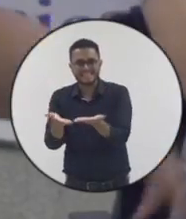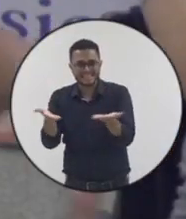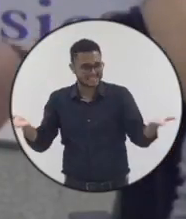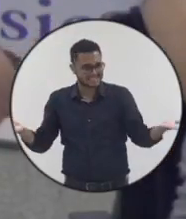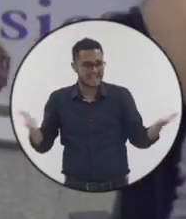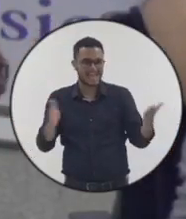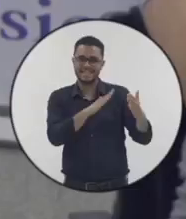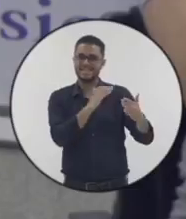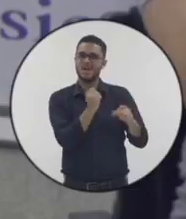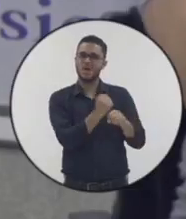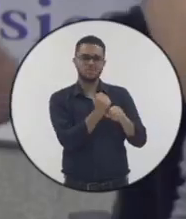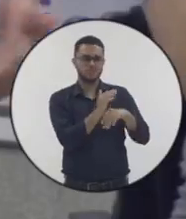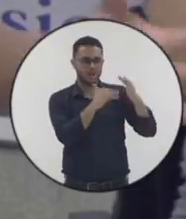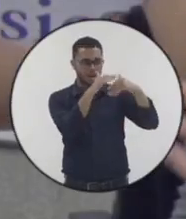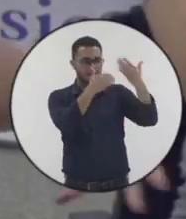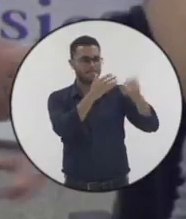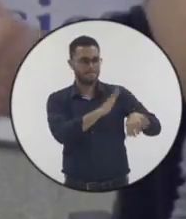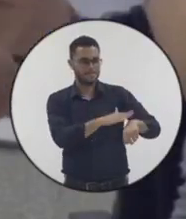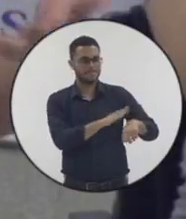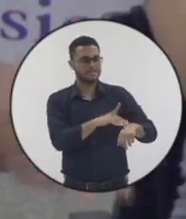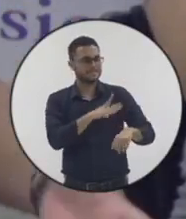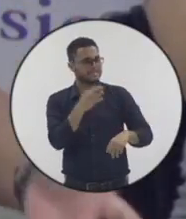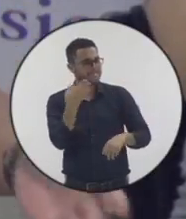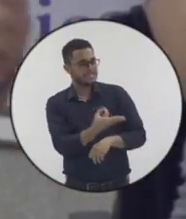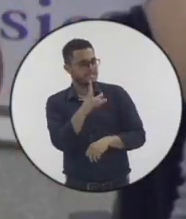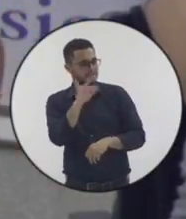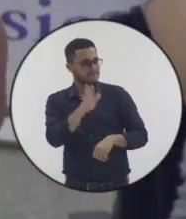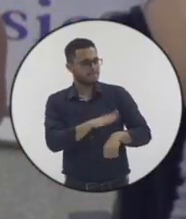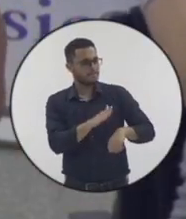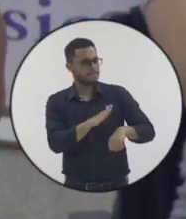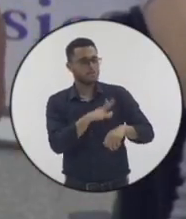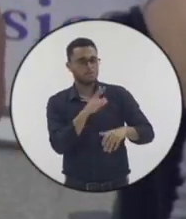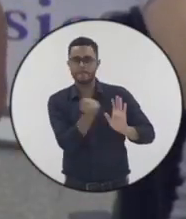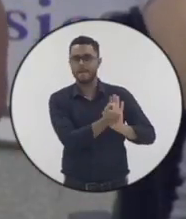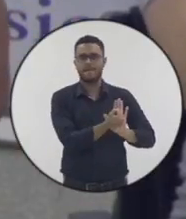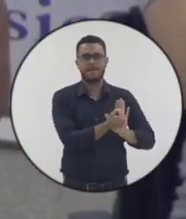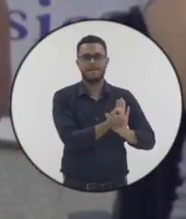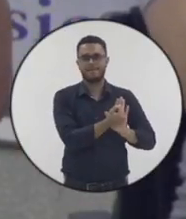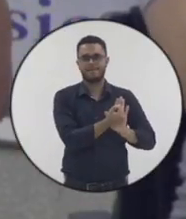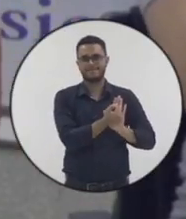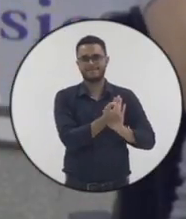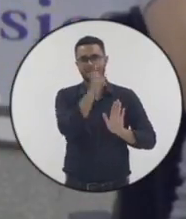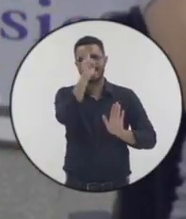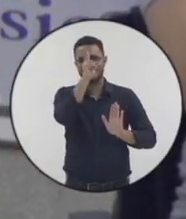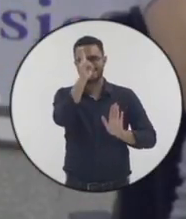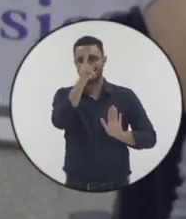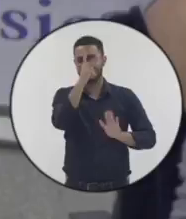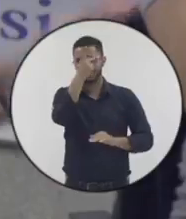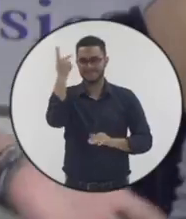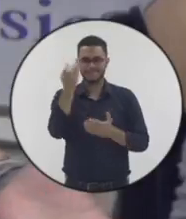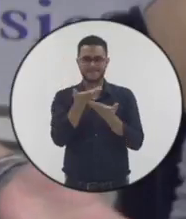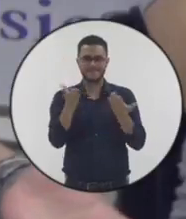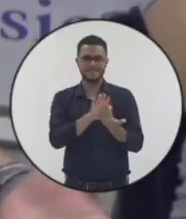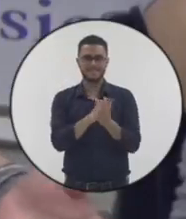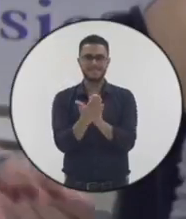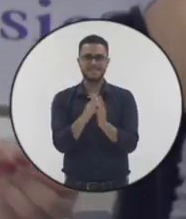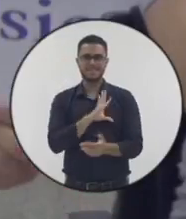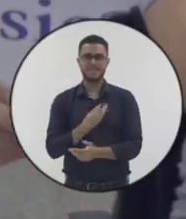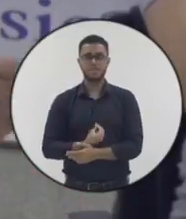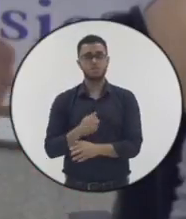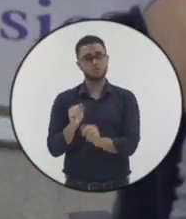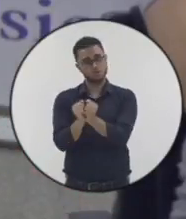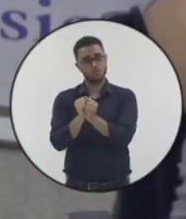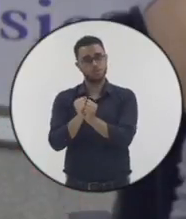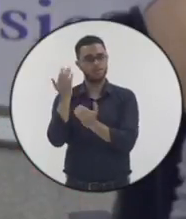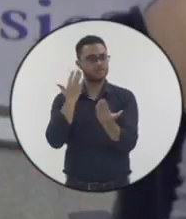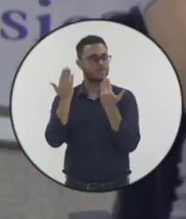desse momento, né, que com certeza vai ser mais um momento que vai ficar para a história do movimento de travestis e transexuais junto com a